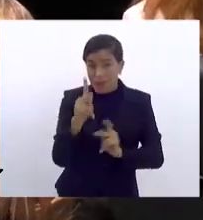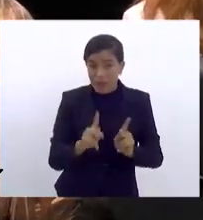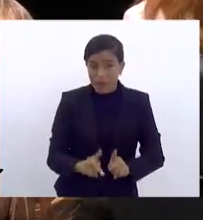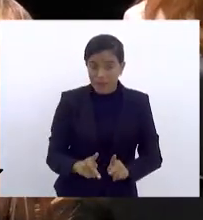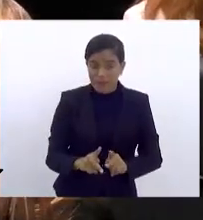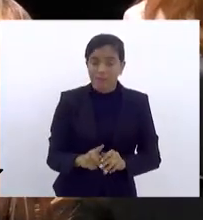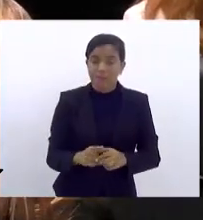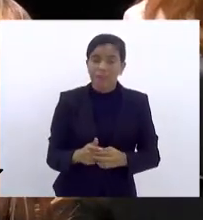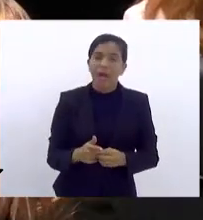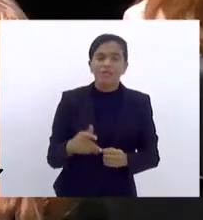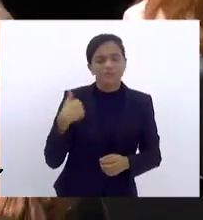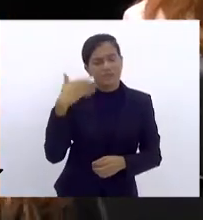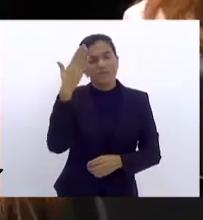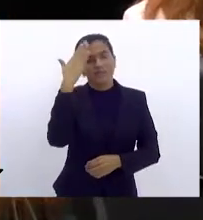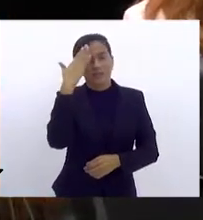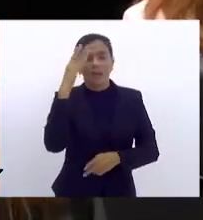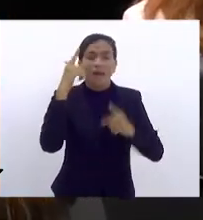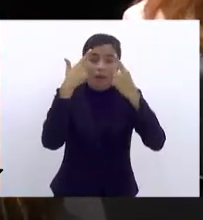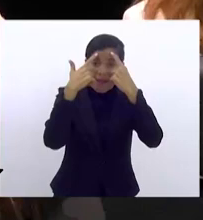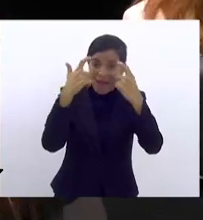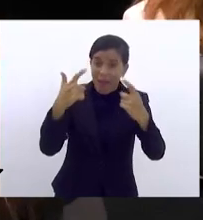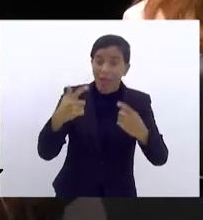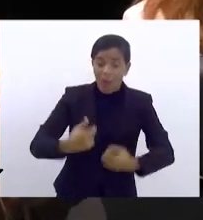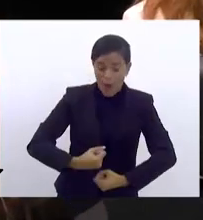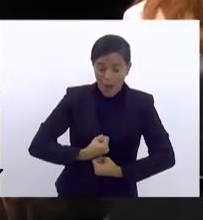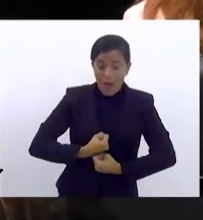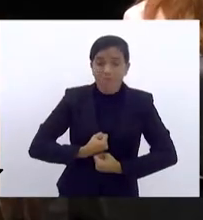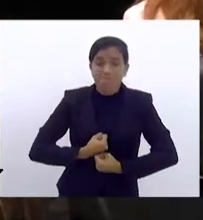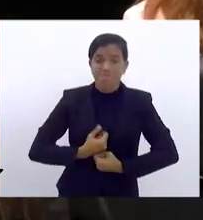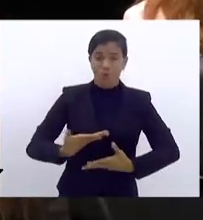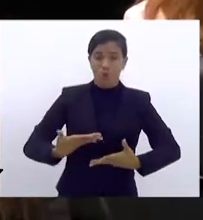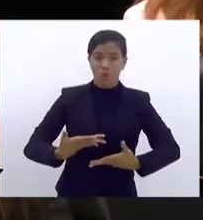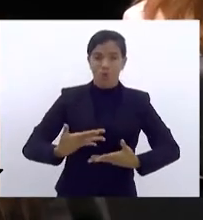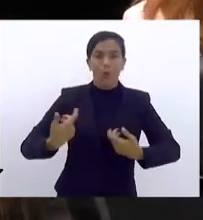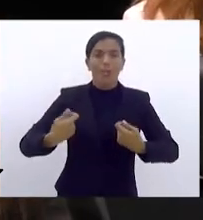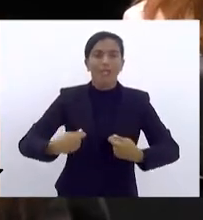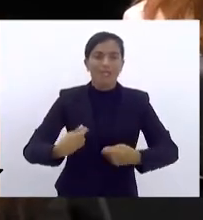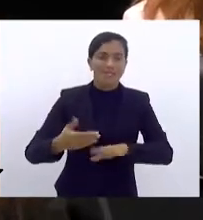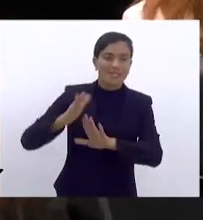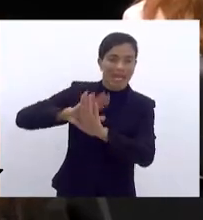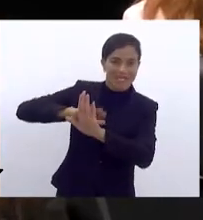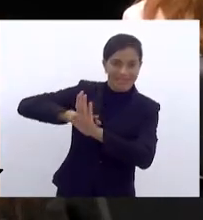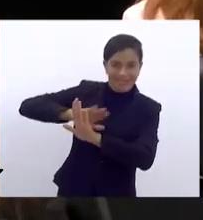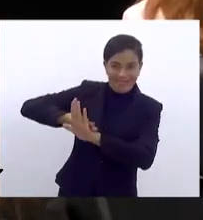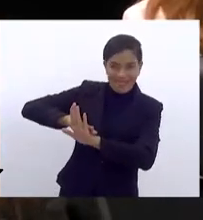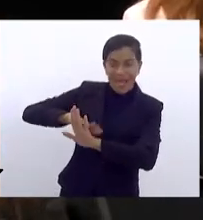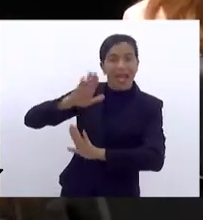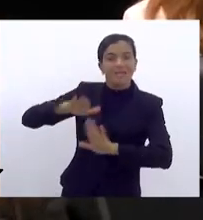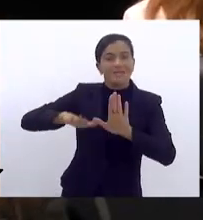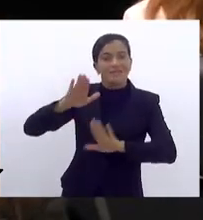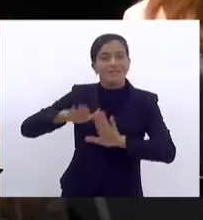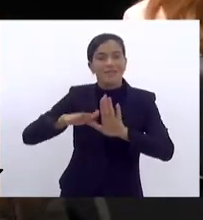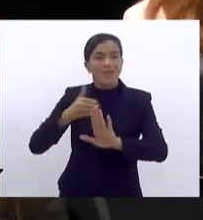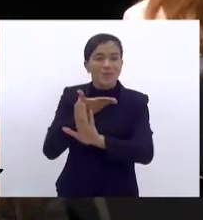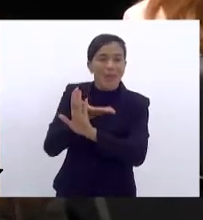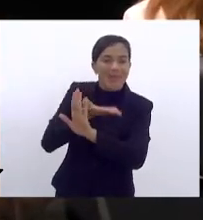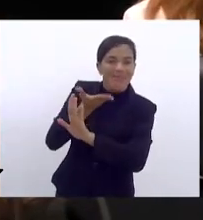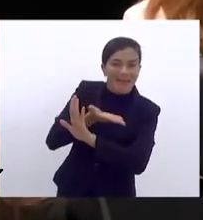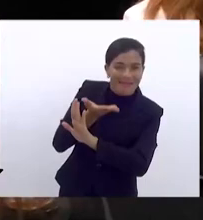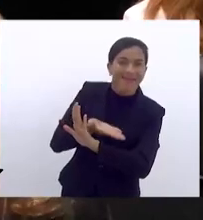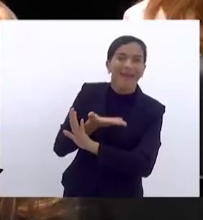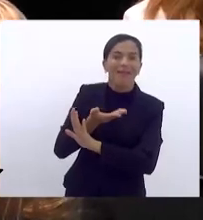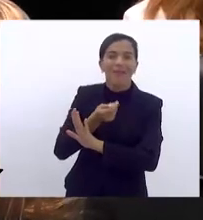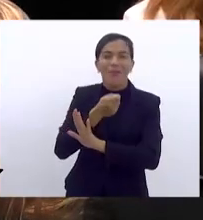vezes a violência é uma expressão trágica de uma necessidade né que às vezes não é escutada não é ouvida e não é